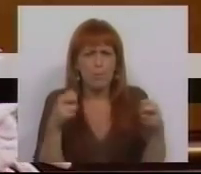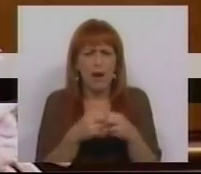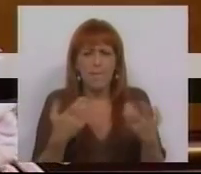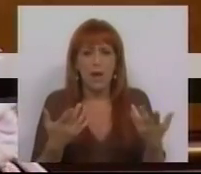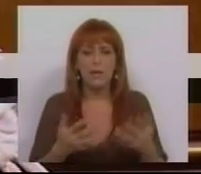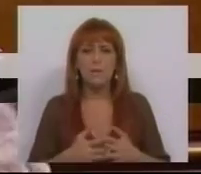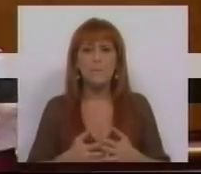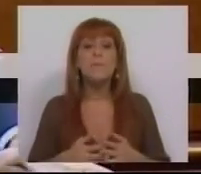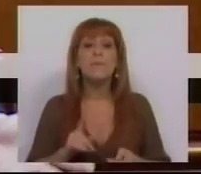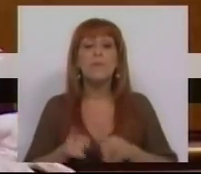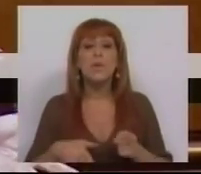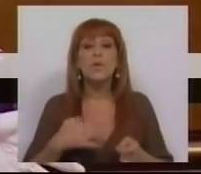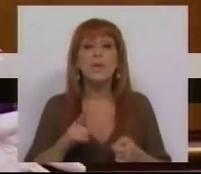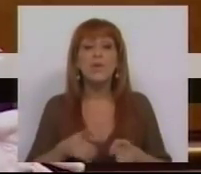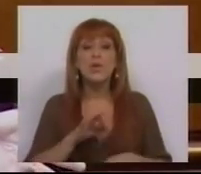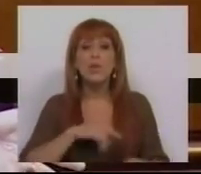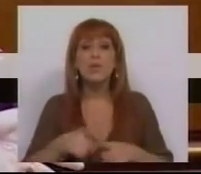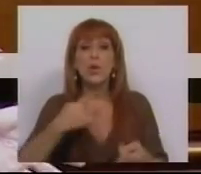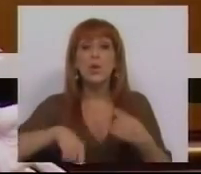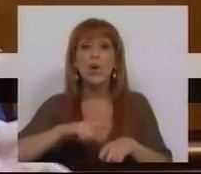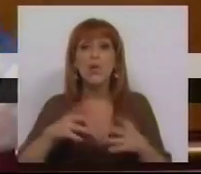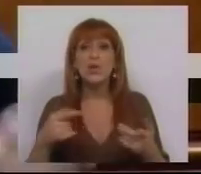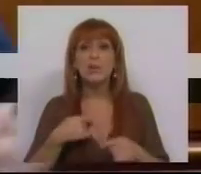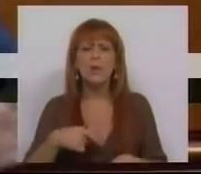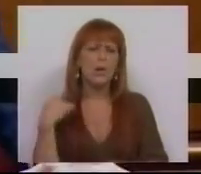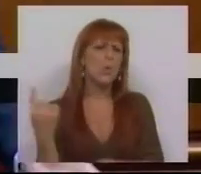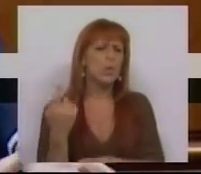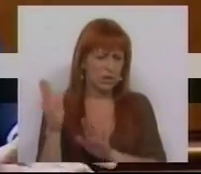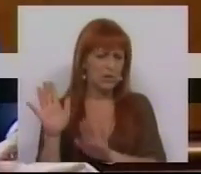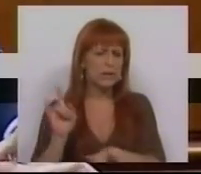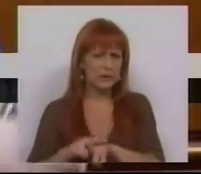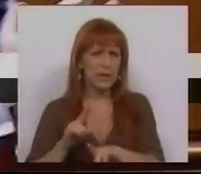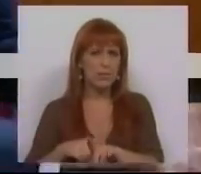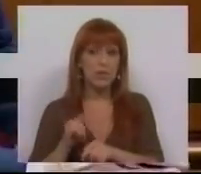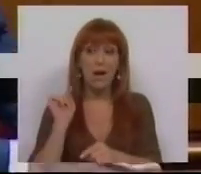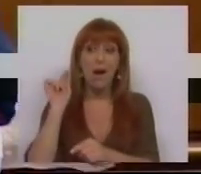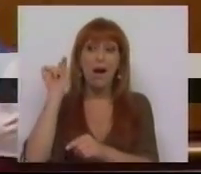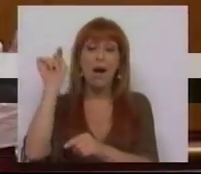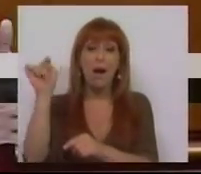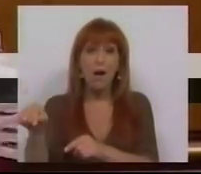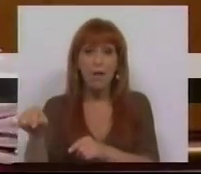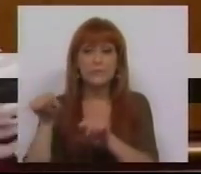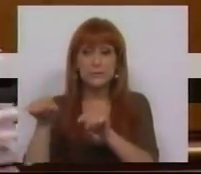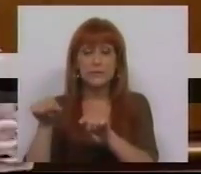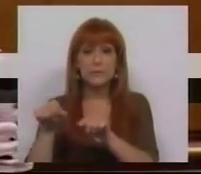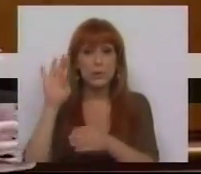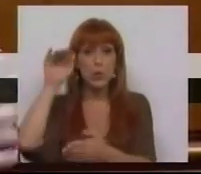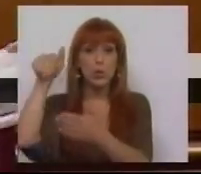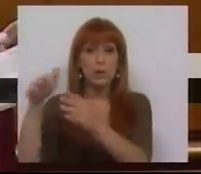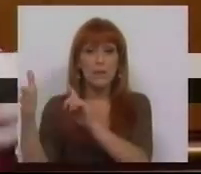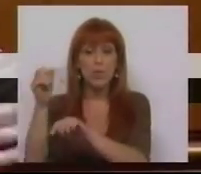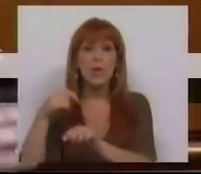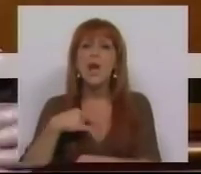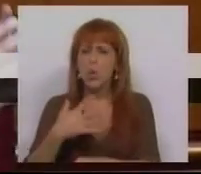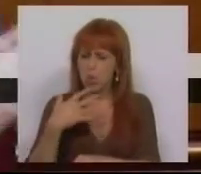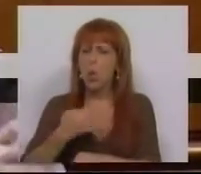problema. O que significa, portanto, Sr. Deputado, que nós demoraremos algum tempo a chegar a esse resultado que